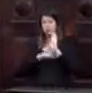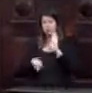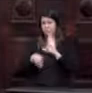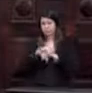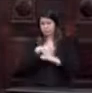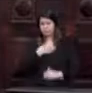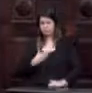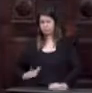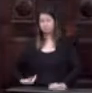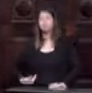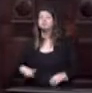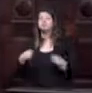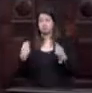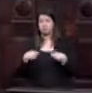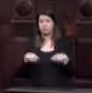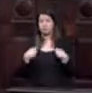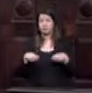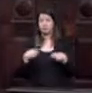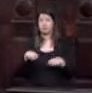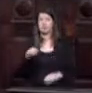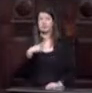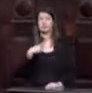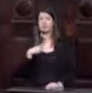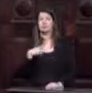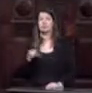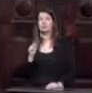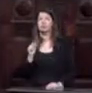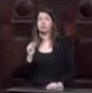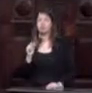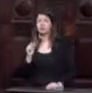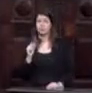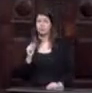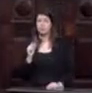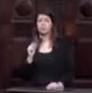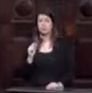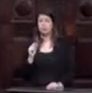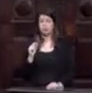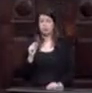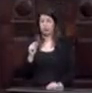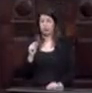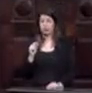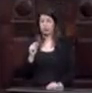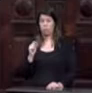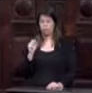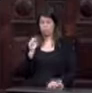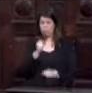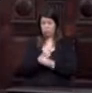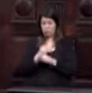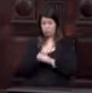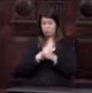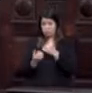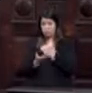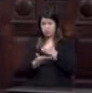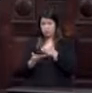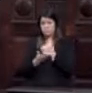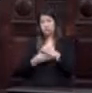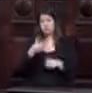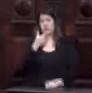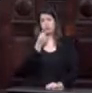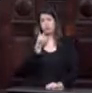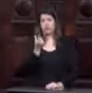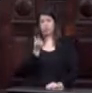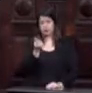poderes deveria ser o ano base de 2016,